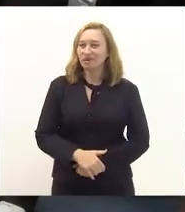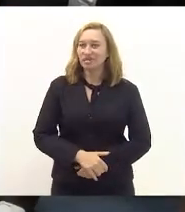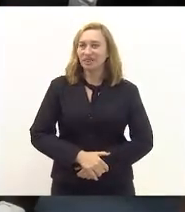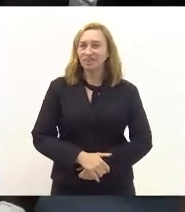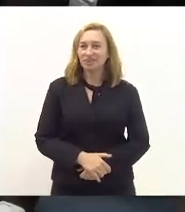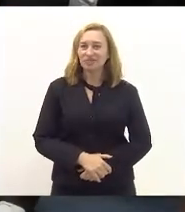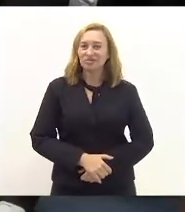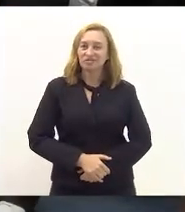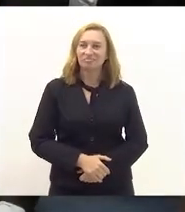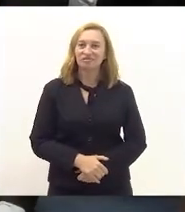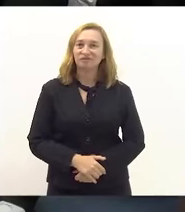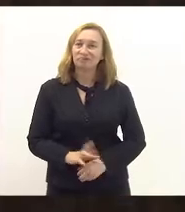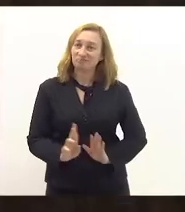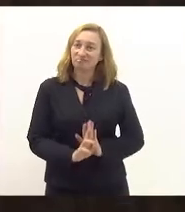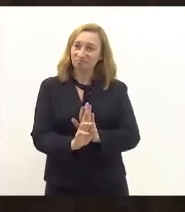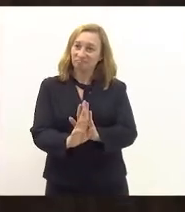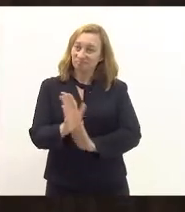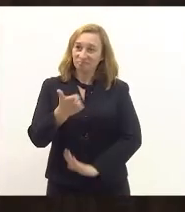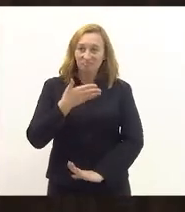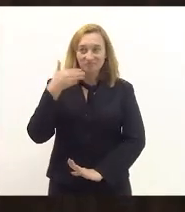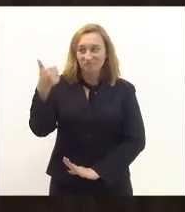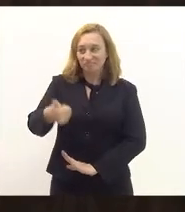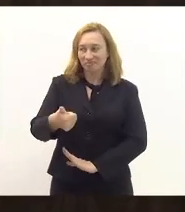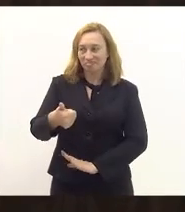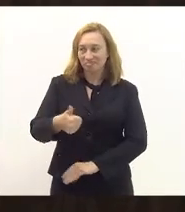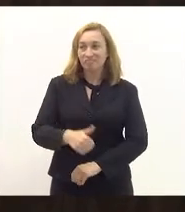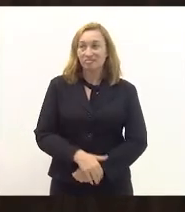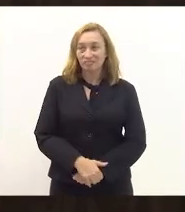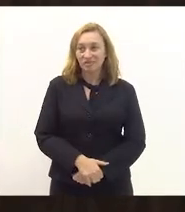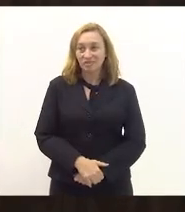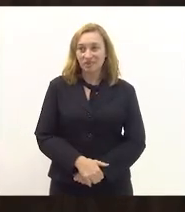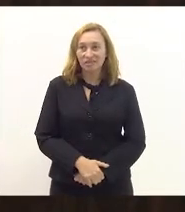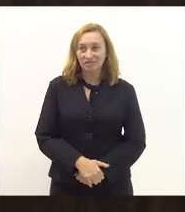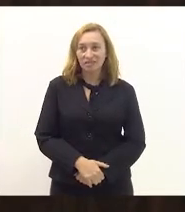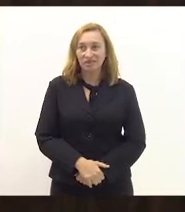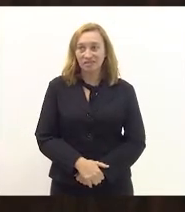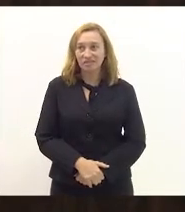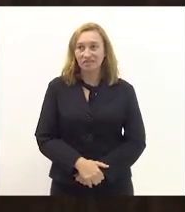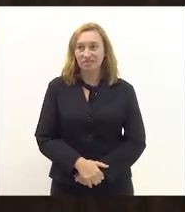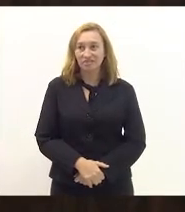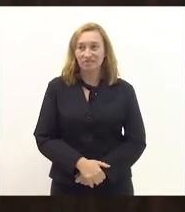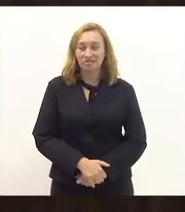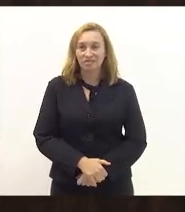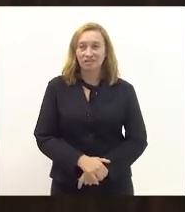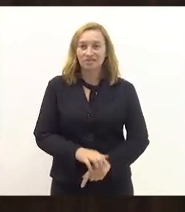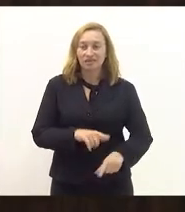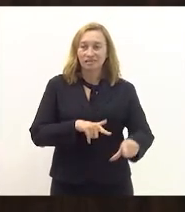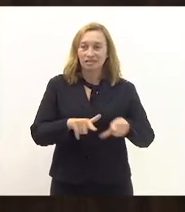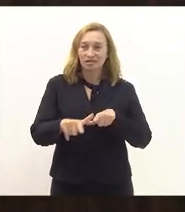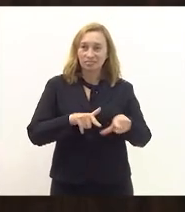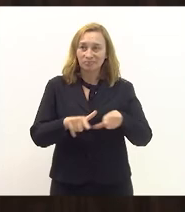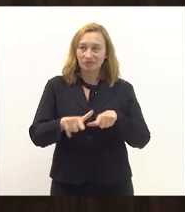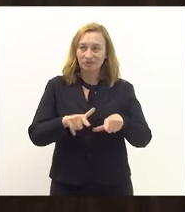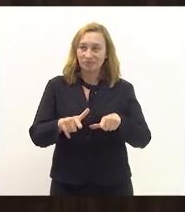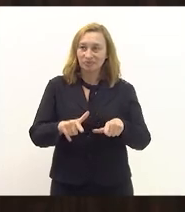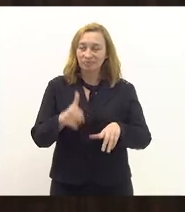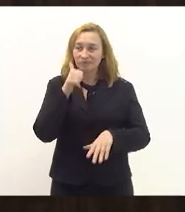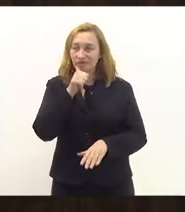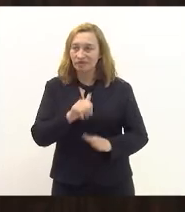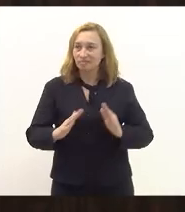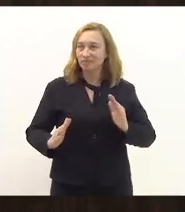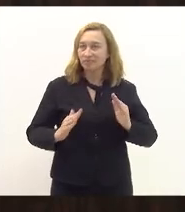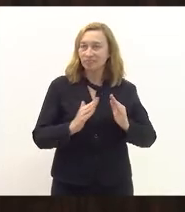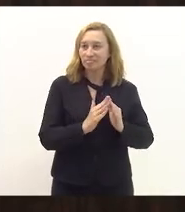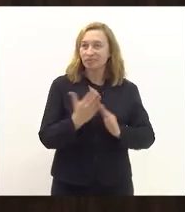e que representa a melhor, e que representa o trabalhismo, as mulheres nessa casa, minha